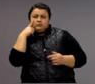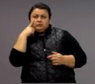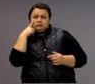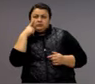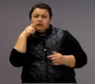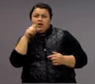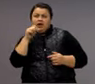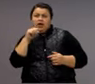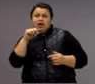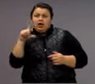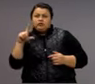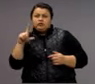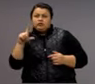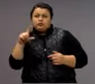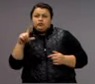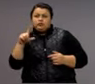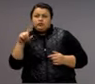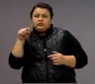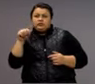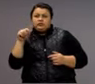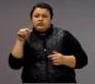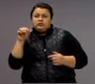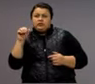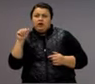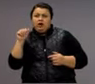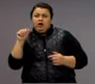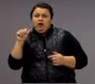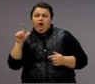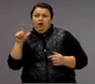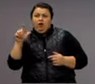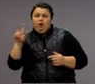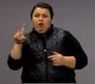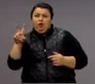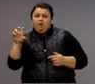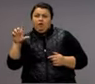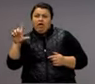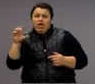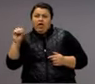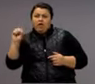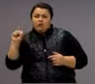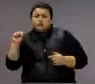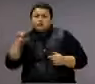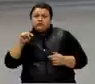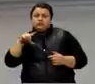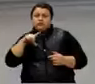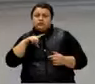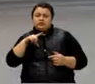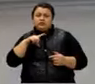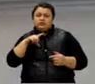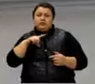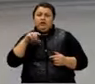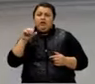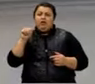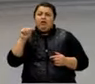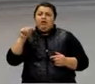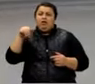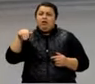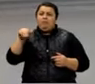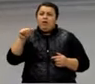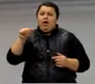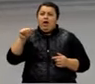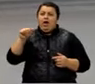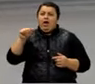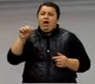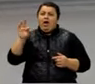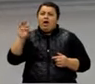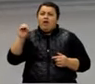alvéolos pulmonares. Nos alvéolos pulmonares é onde ocorre a hematose. A hematose é a troca